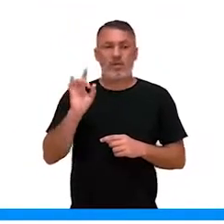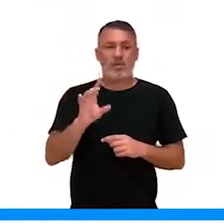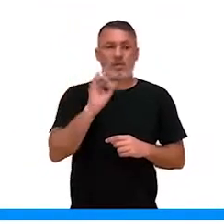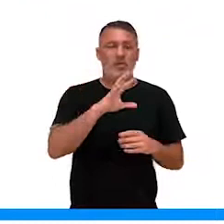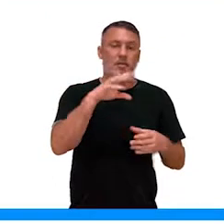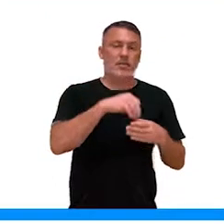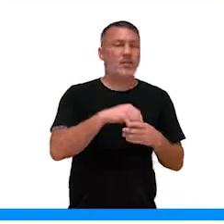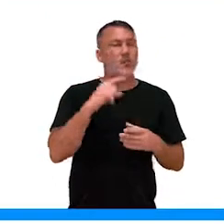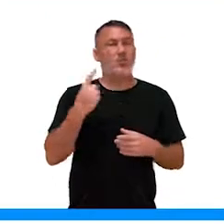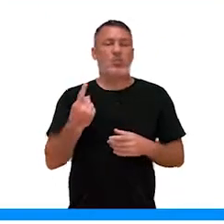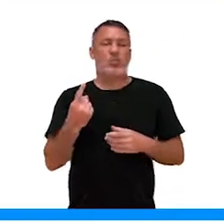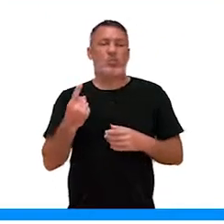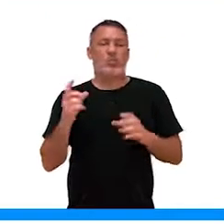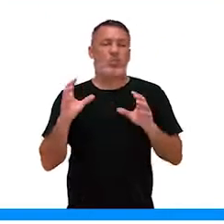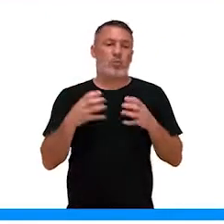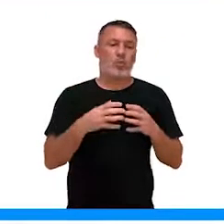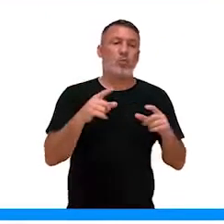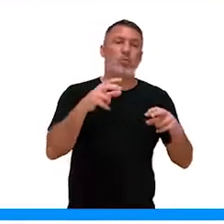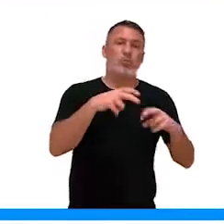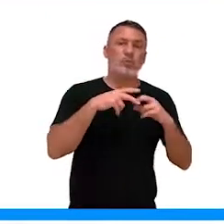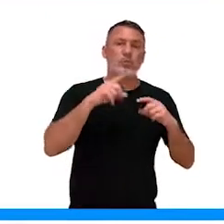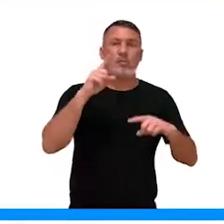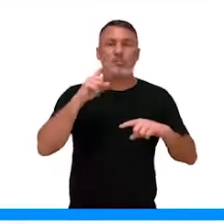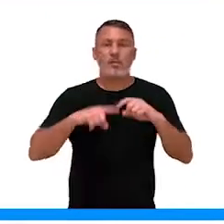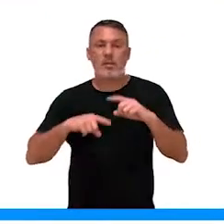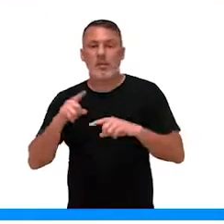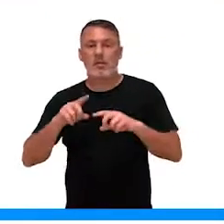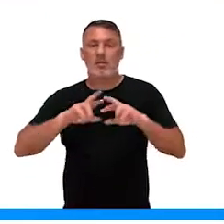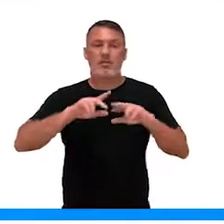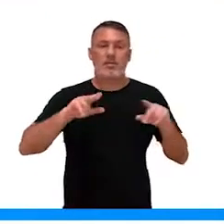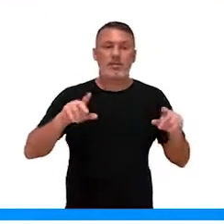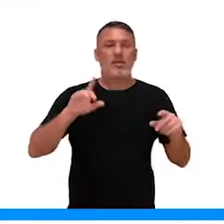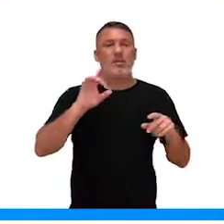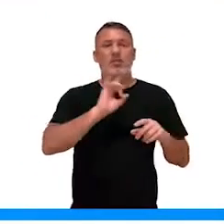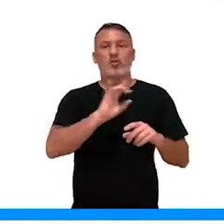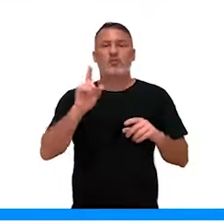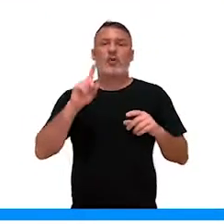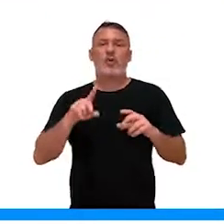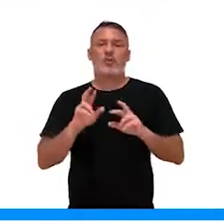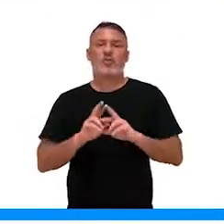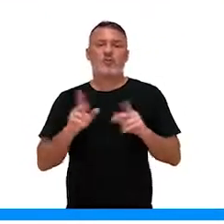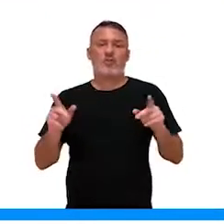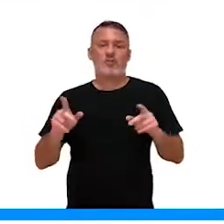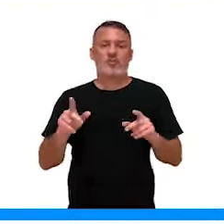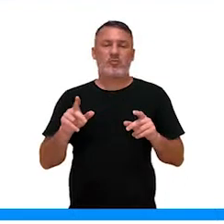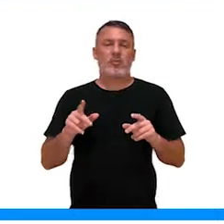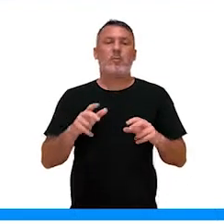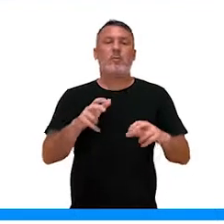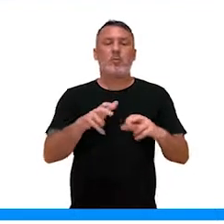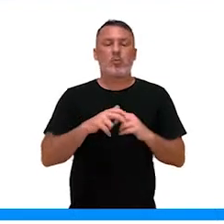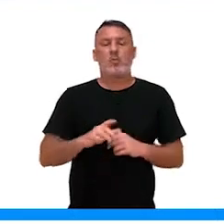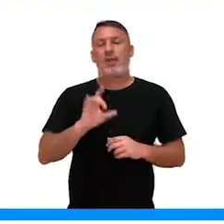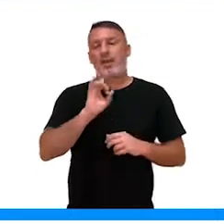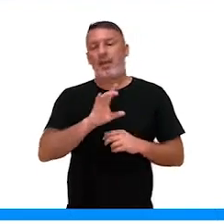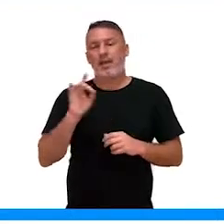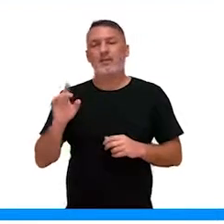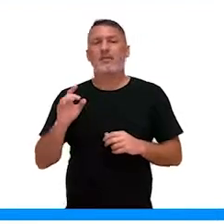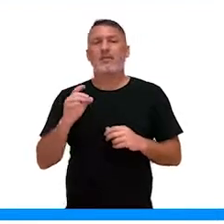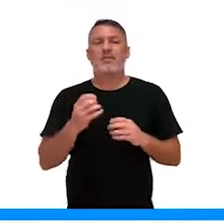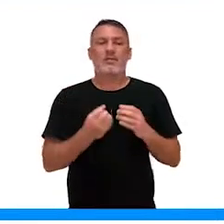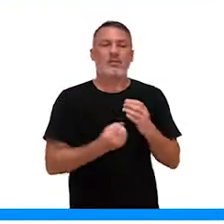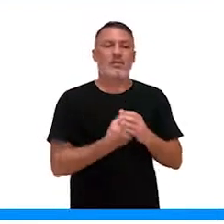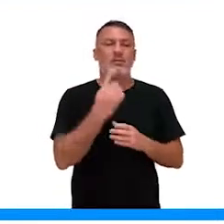cada espermatozoide diferente vai fecundar um. Então, o material genético deles é completamente diferente. Por isso